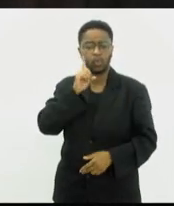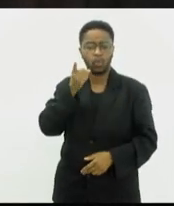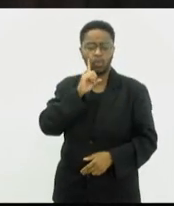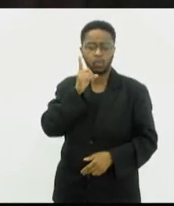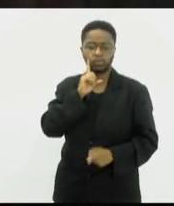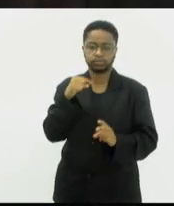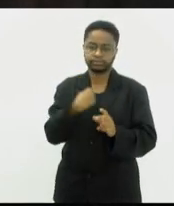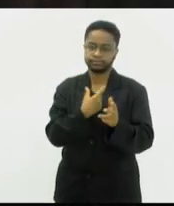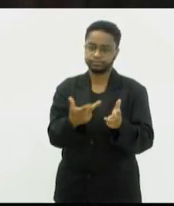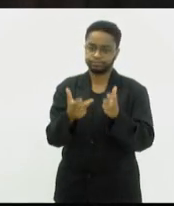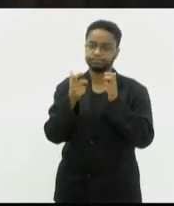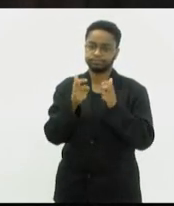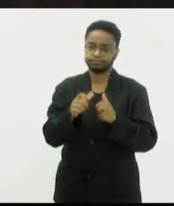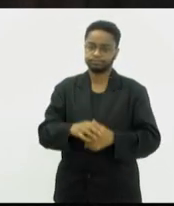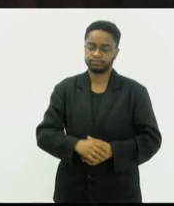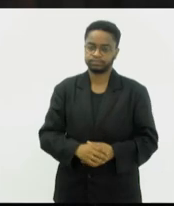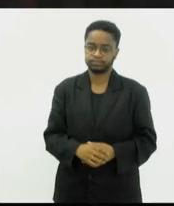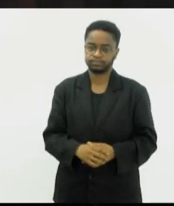Cotidianamente.